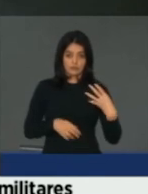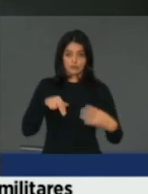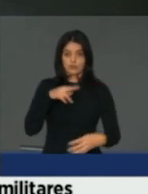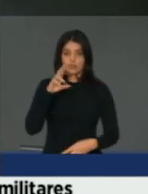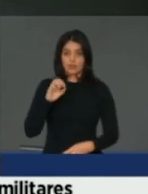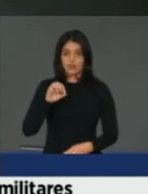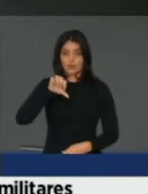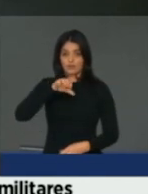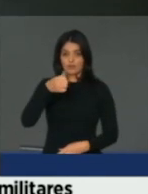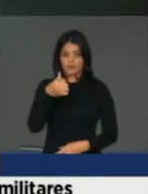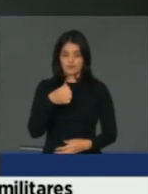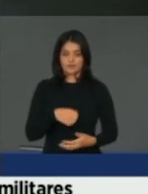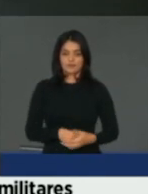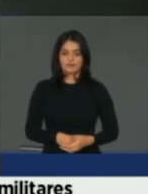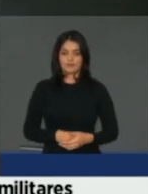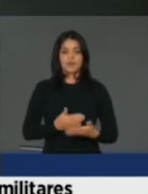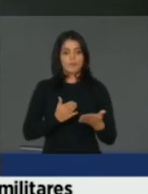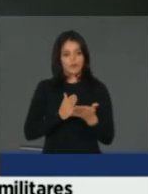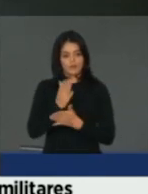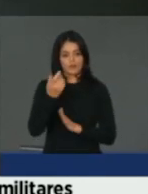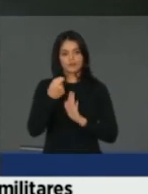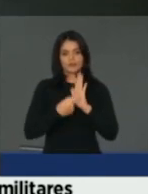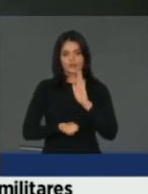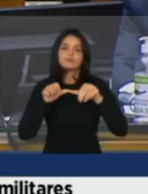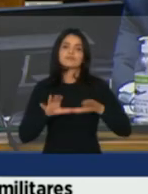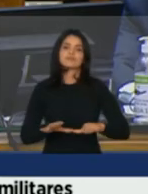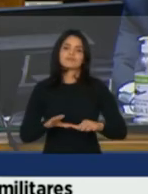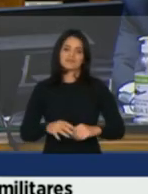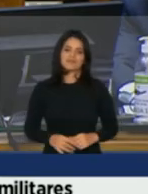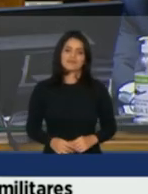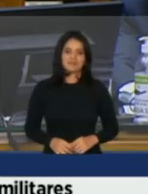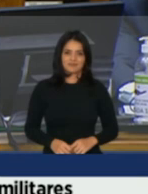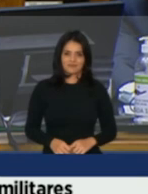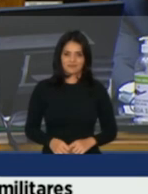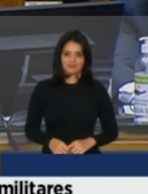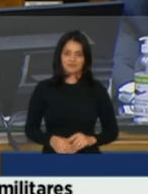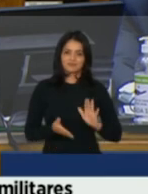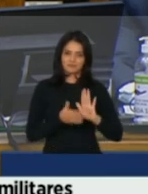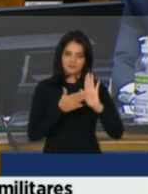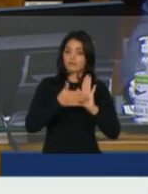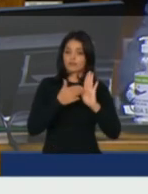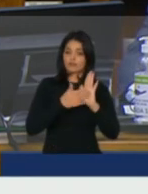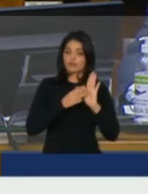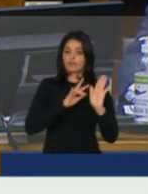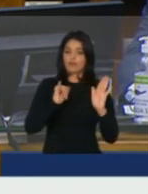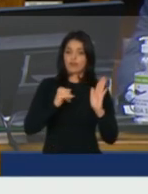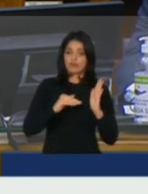96. Está aprovado o substitutivo. Matéria vai ao Senado Federal.